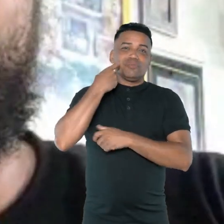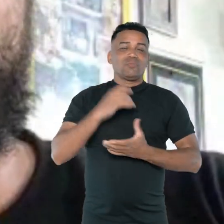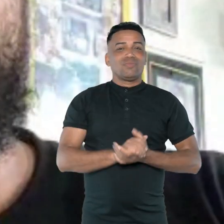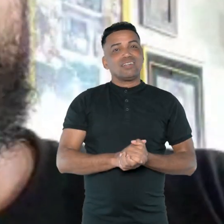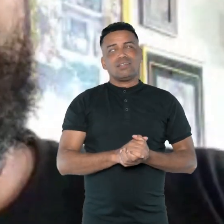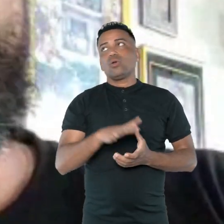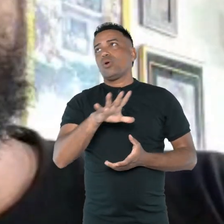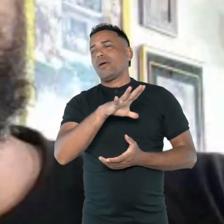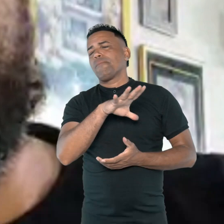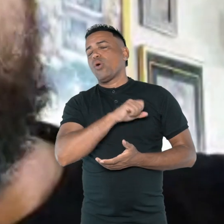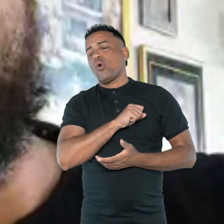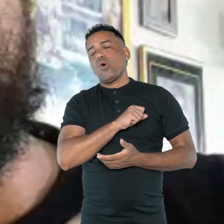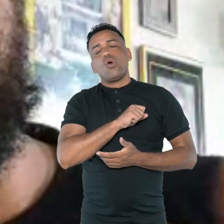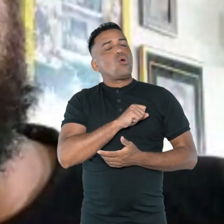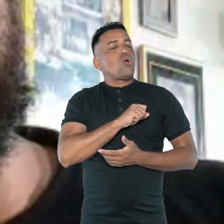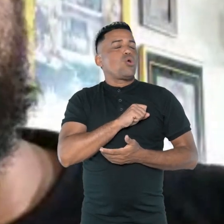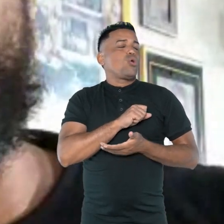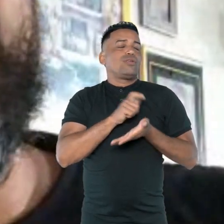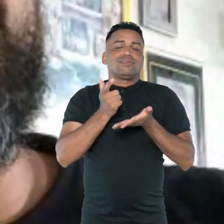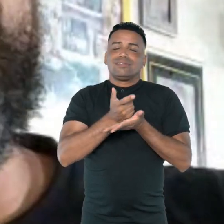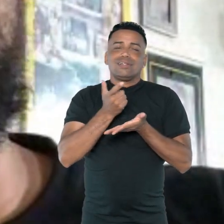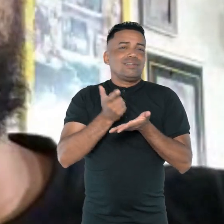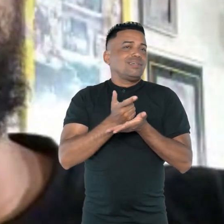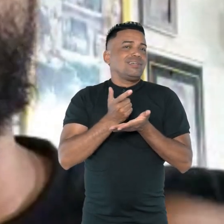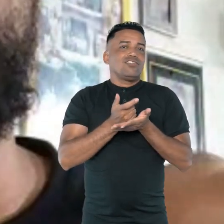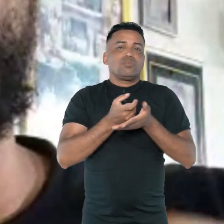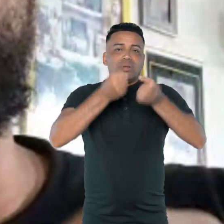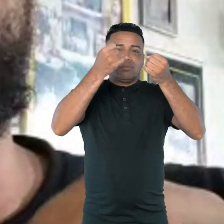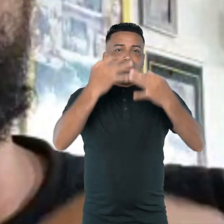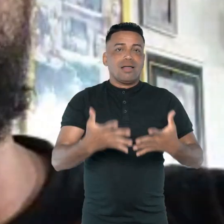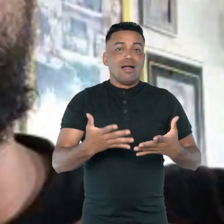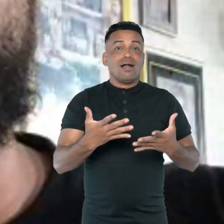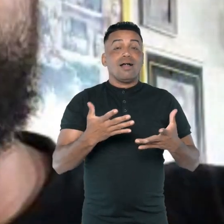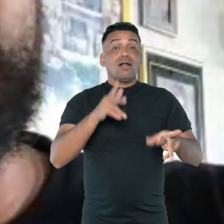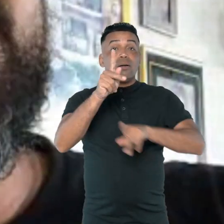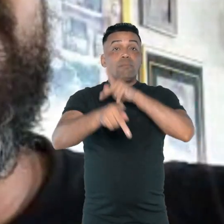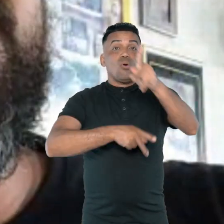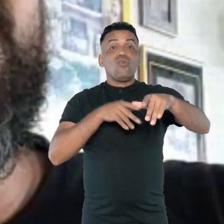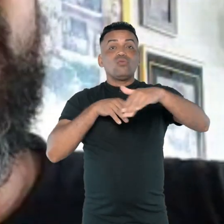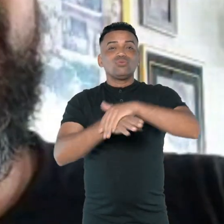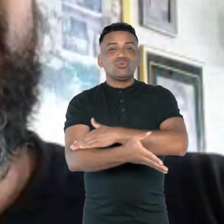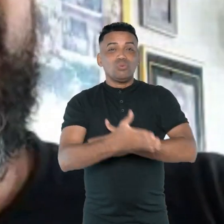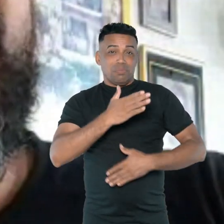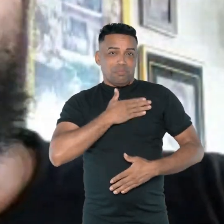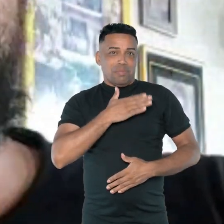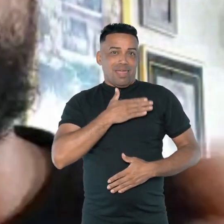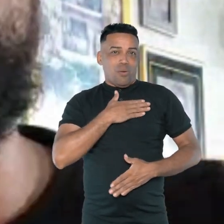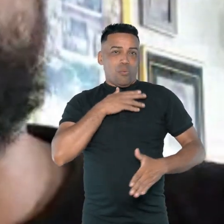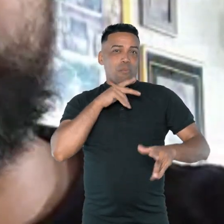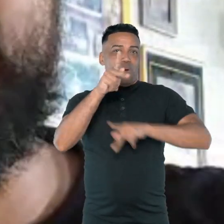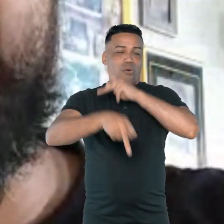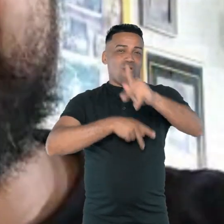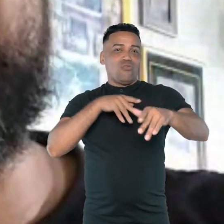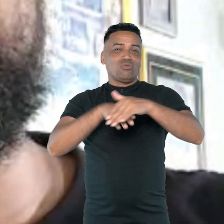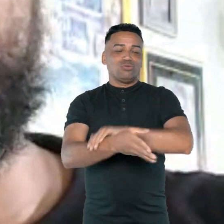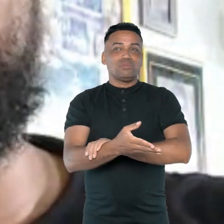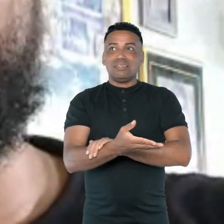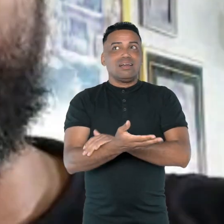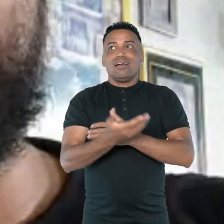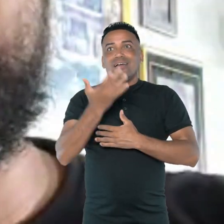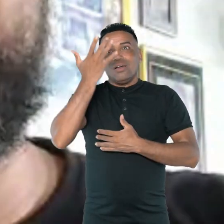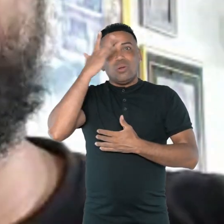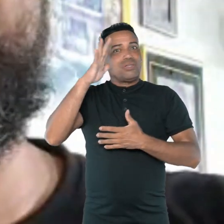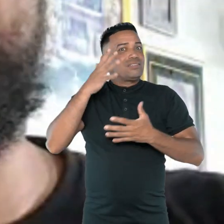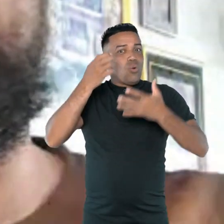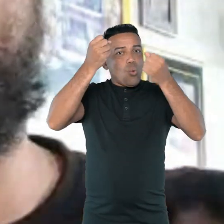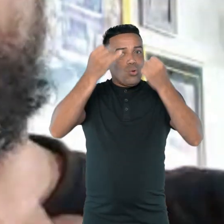tão no lugar íntimo meu, né, por falar do meu território, que eu nem sei muito se foi um processo que eu consigo explicar, assim, sabe?